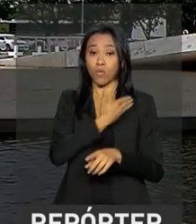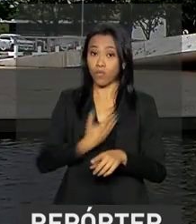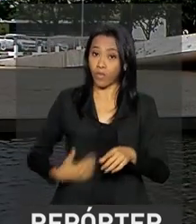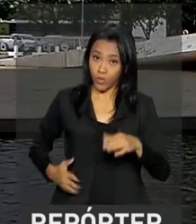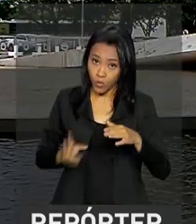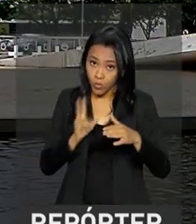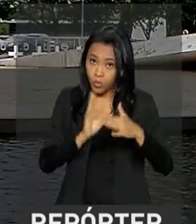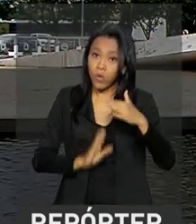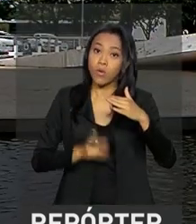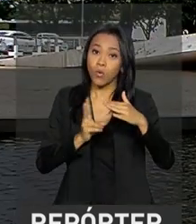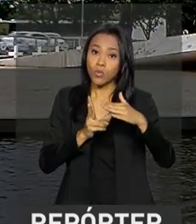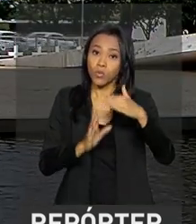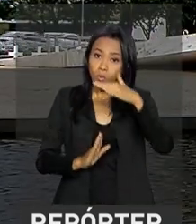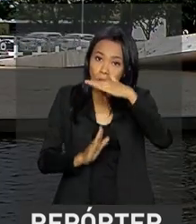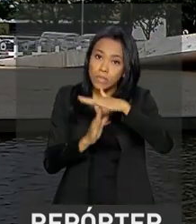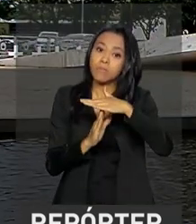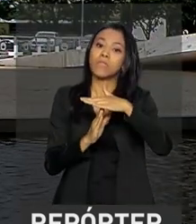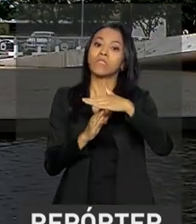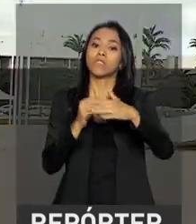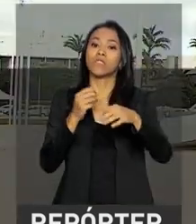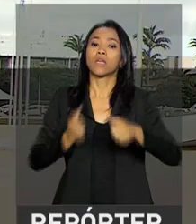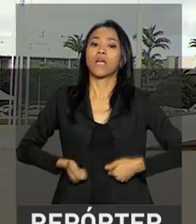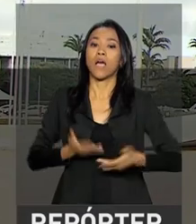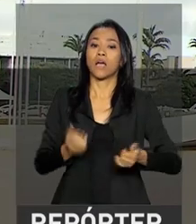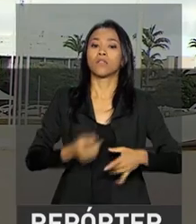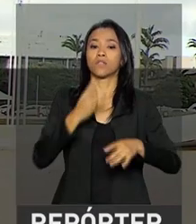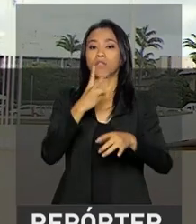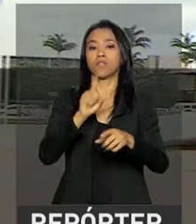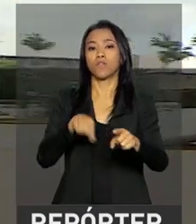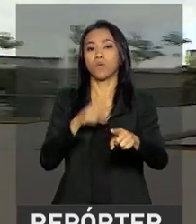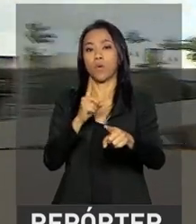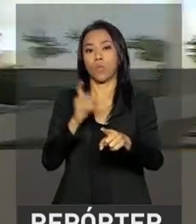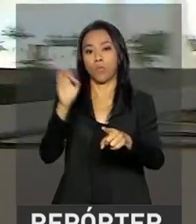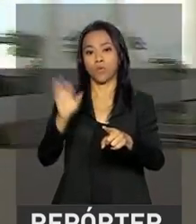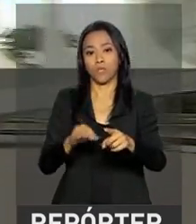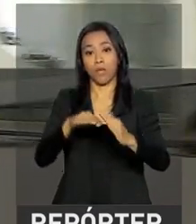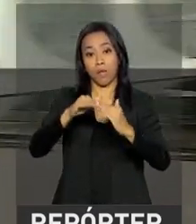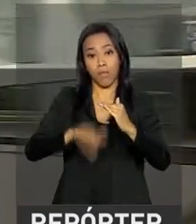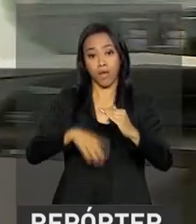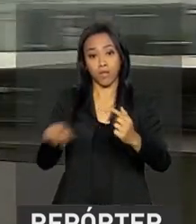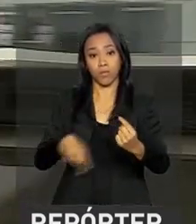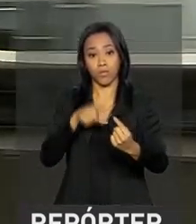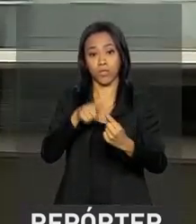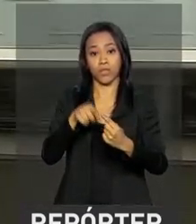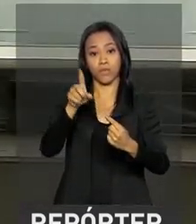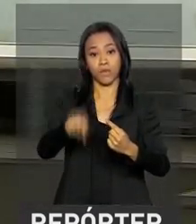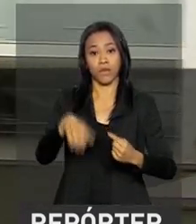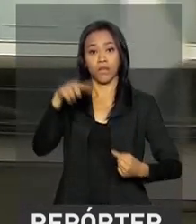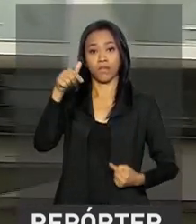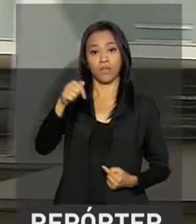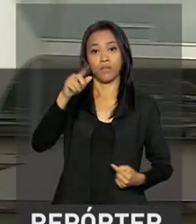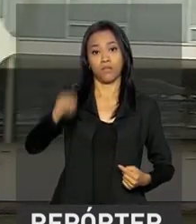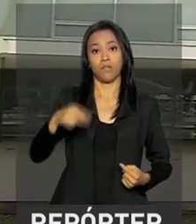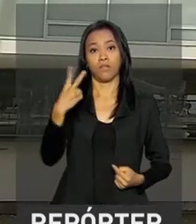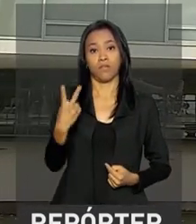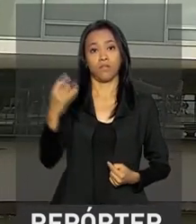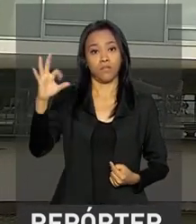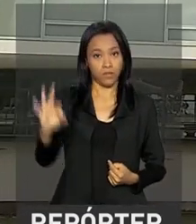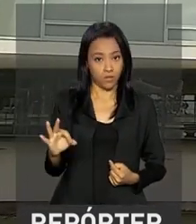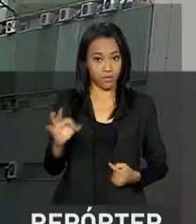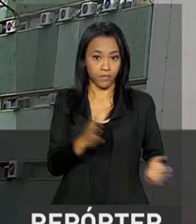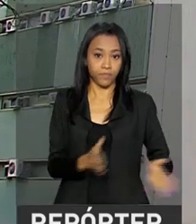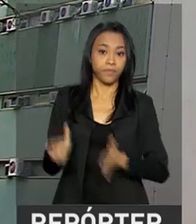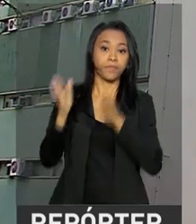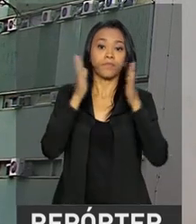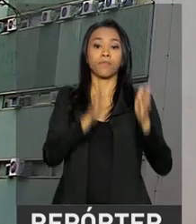teto, com um aumento de gasto de 3,1%, abaixo do limite que era de 7,2%. A